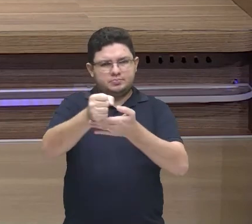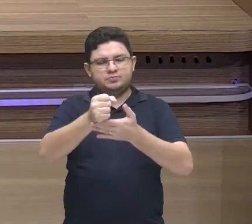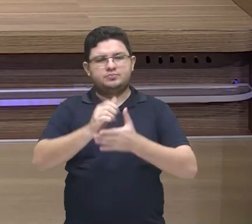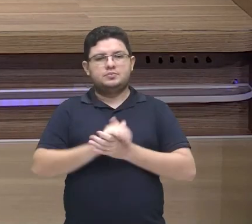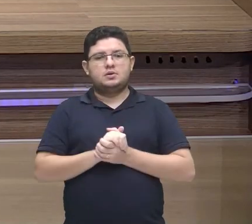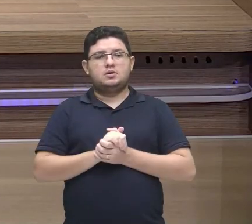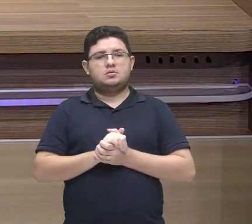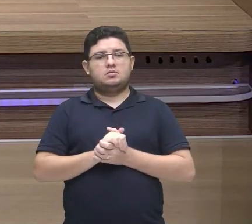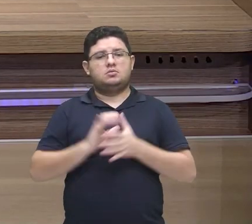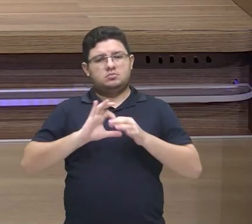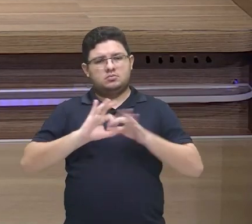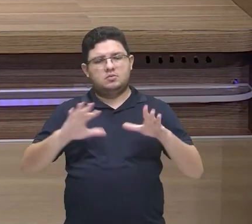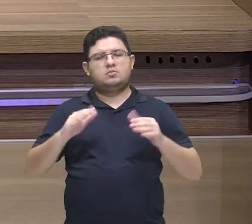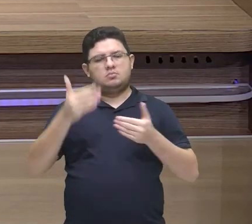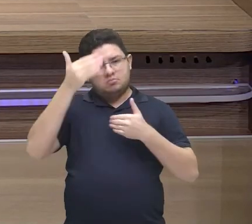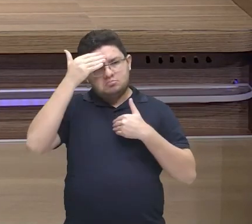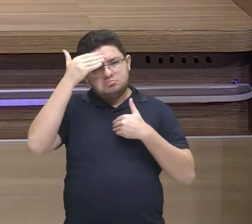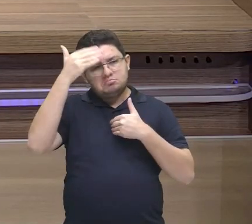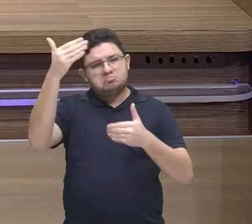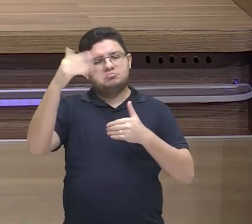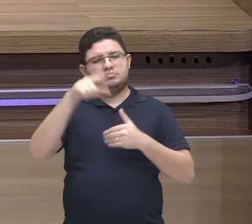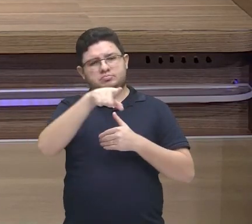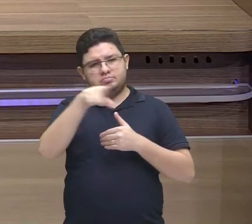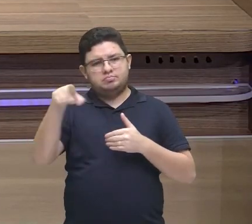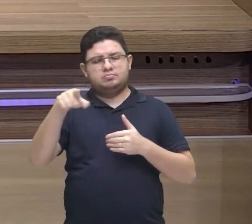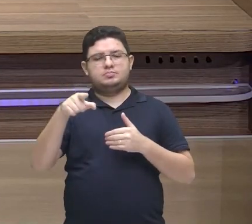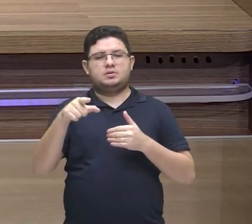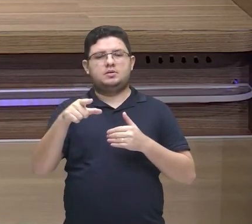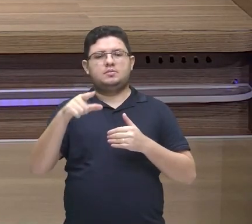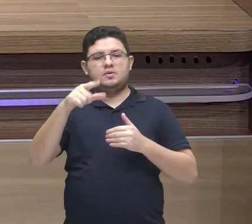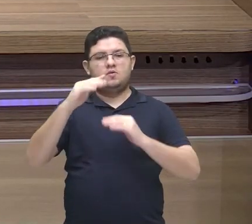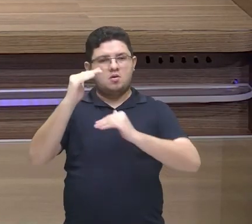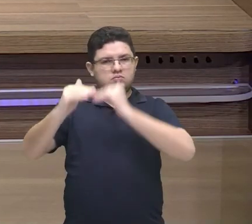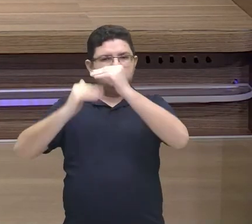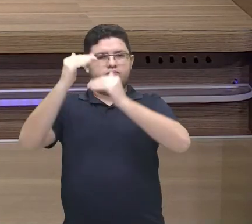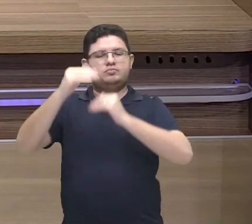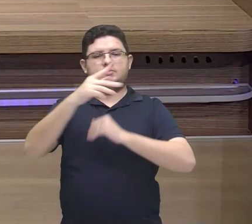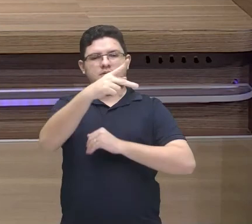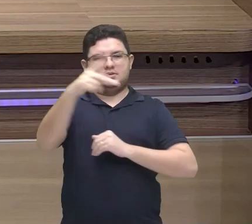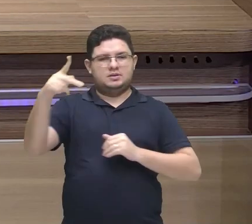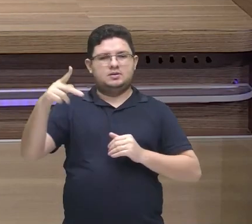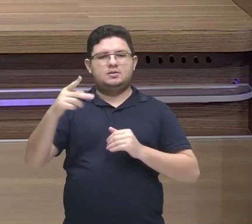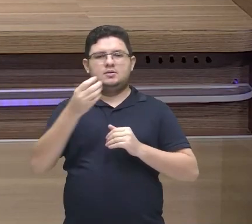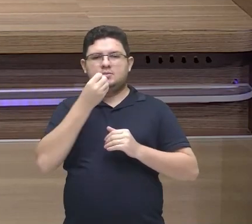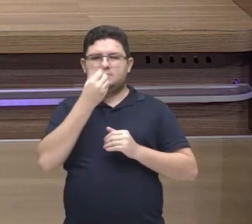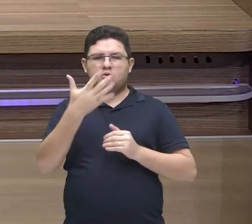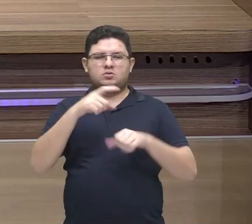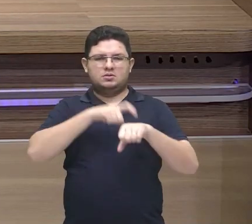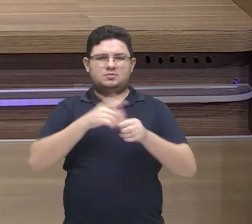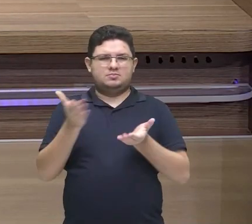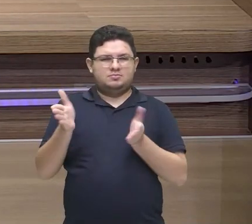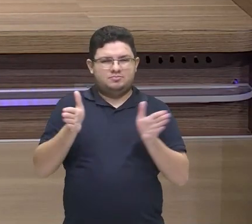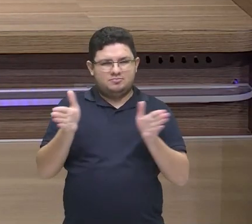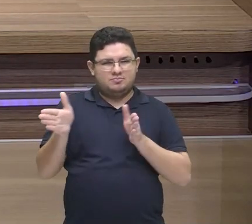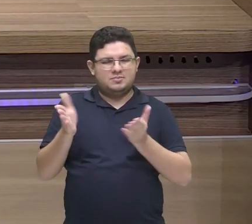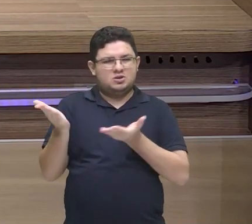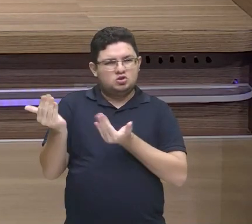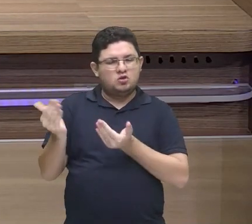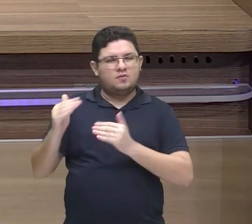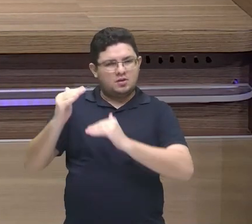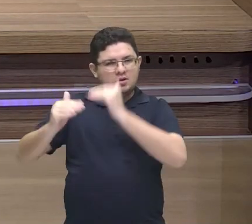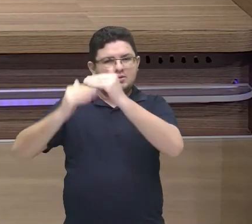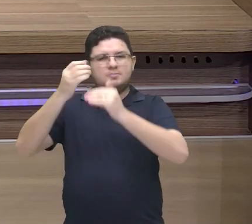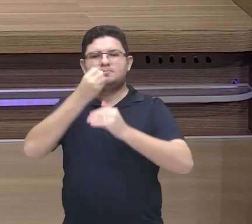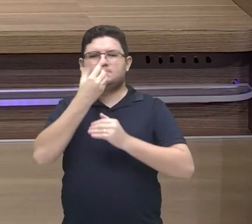Obrigado mais uma vez. Sucesso, né? Boa adolescência para todos, bom crescimento e